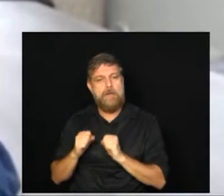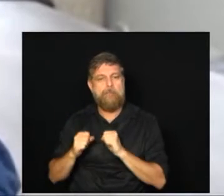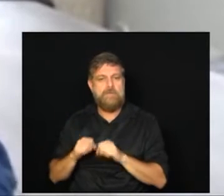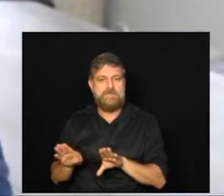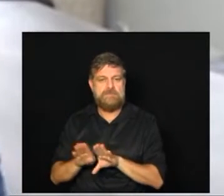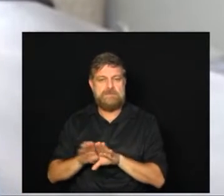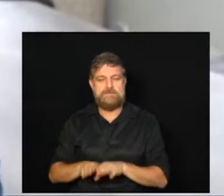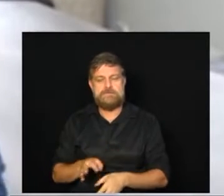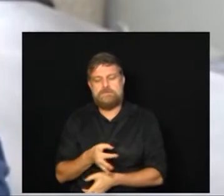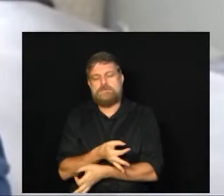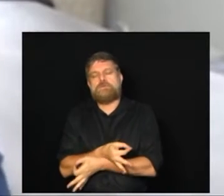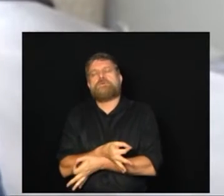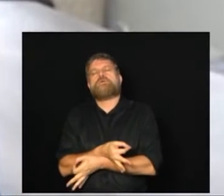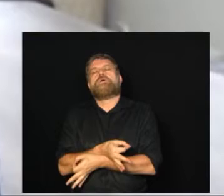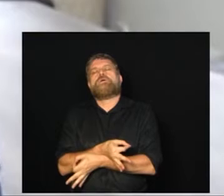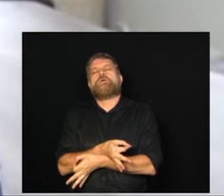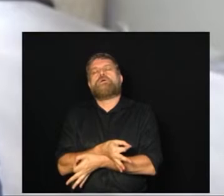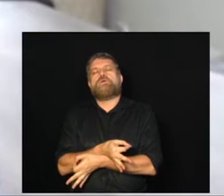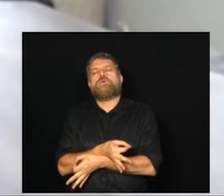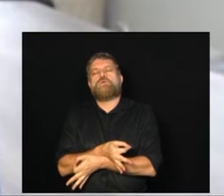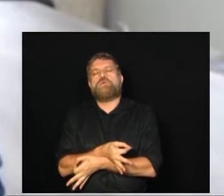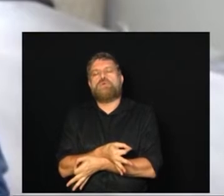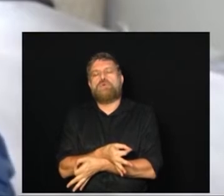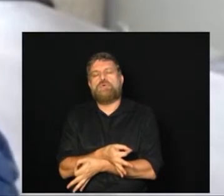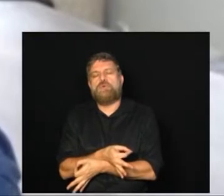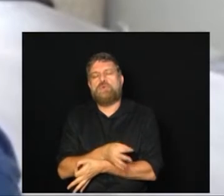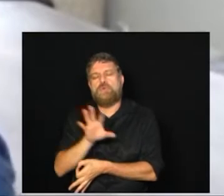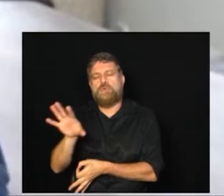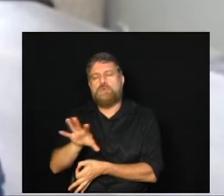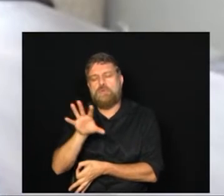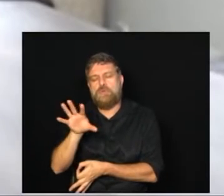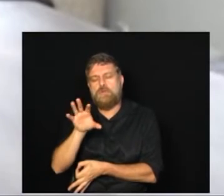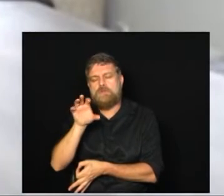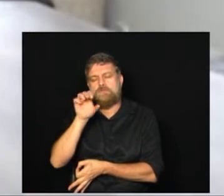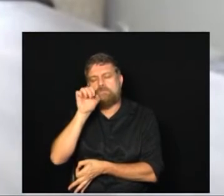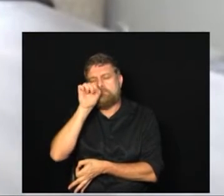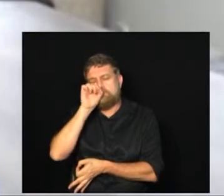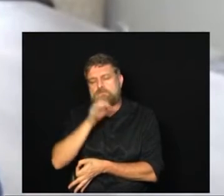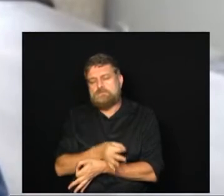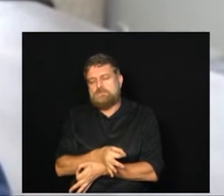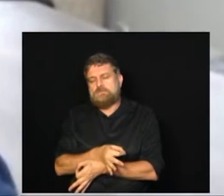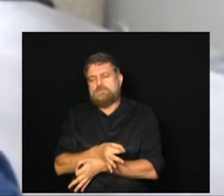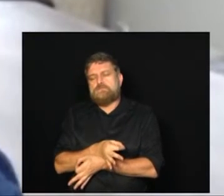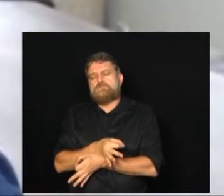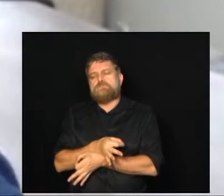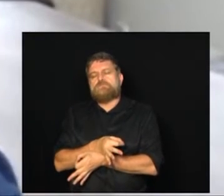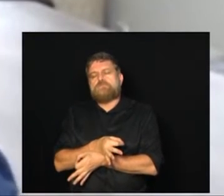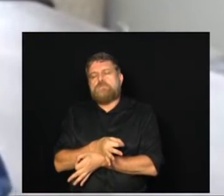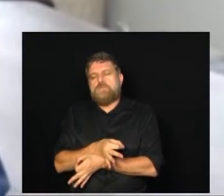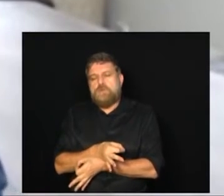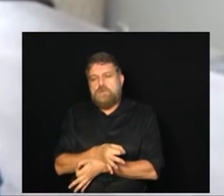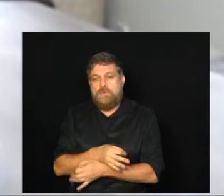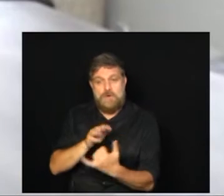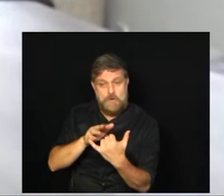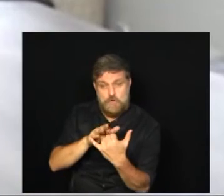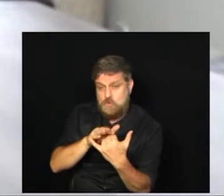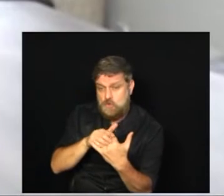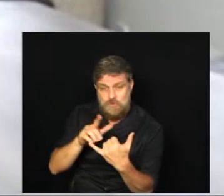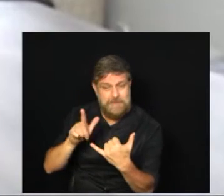de meditação, de respiração, de yoga, né? Assim, mais uma vez, você encontra hoje no YouTube uma